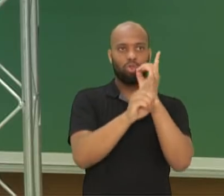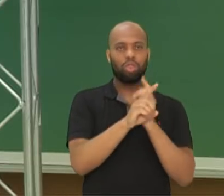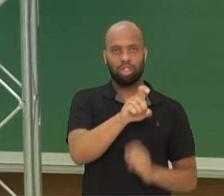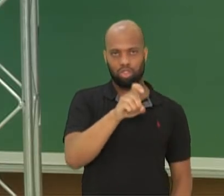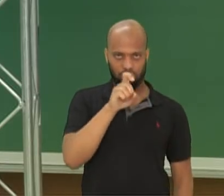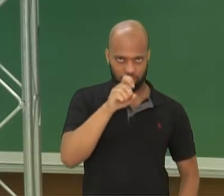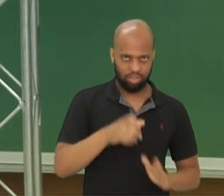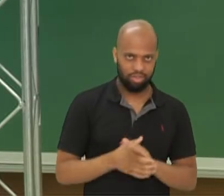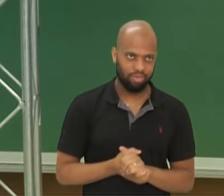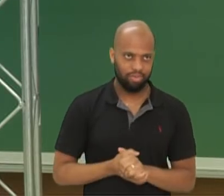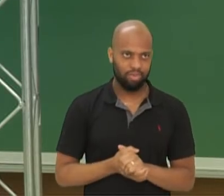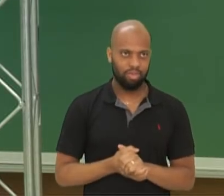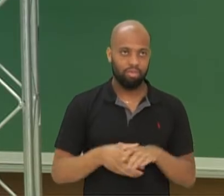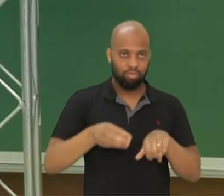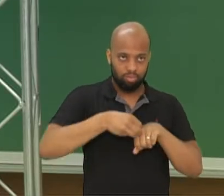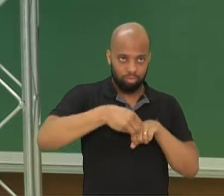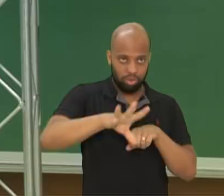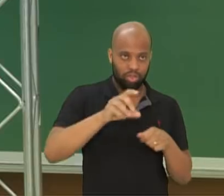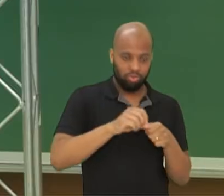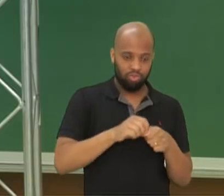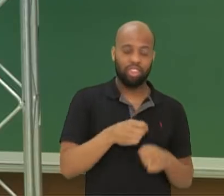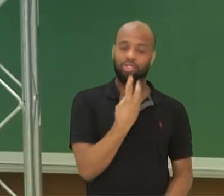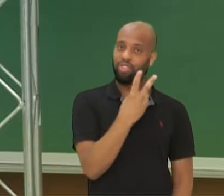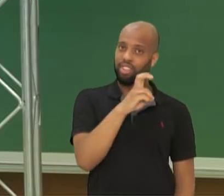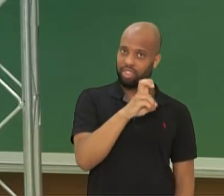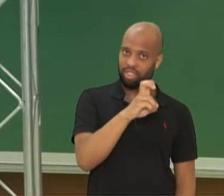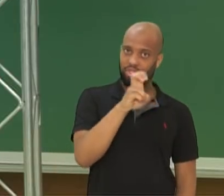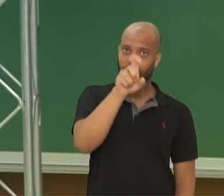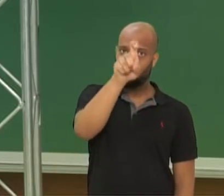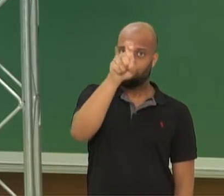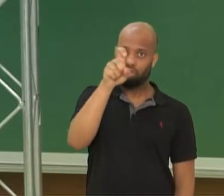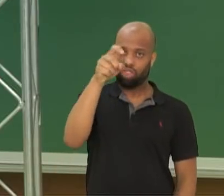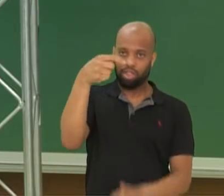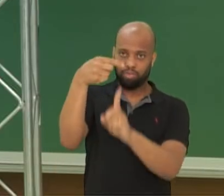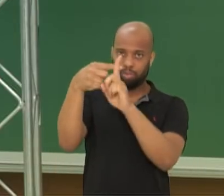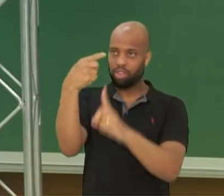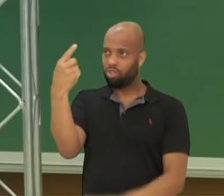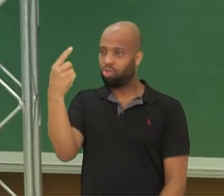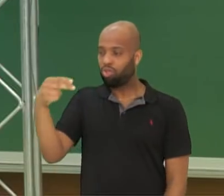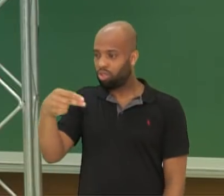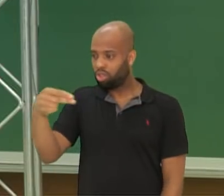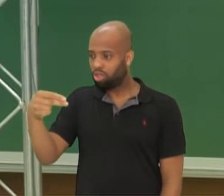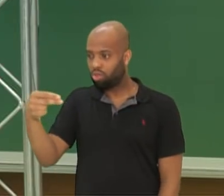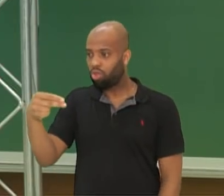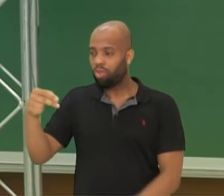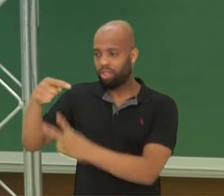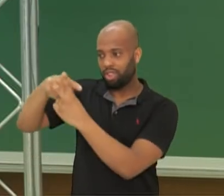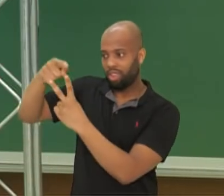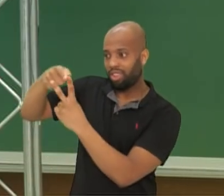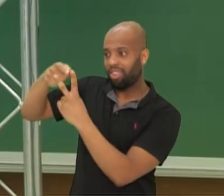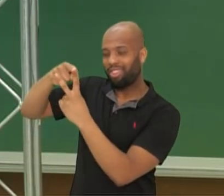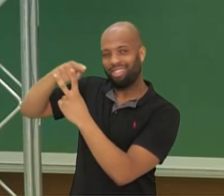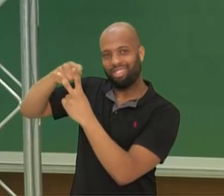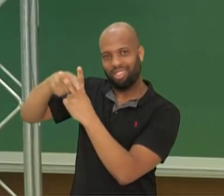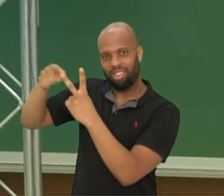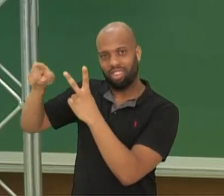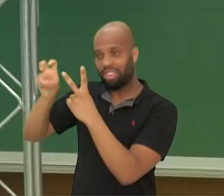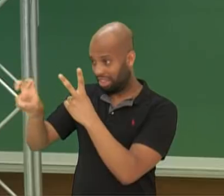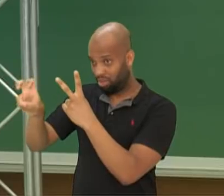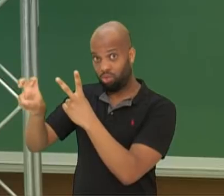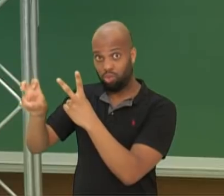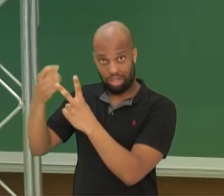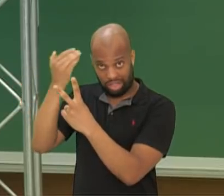Dica aqui, pega o 25 elevado a x mais 1 iguala a raiz de 5,